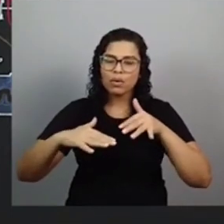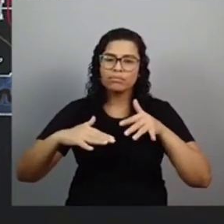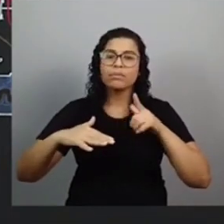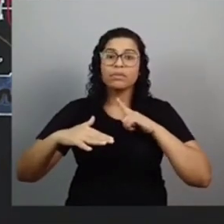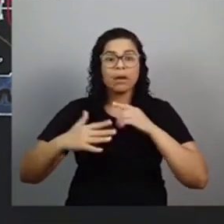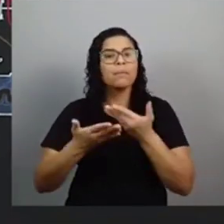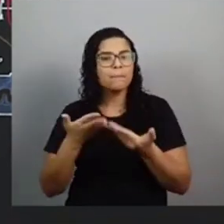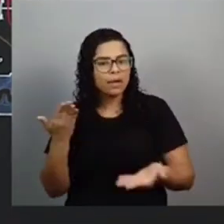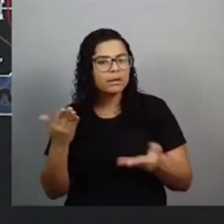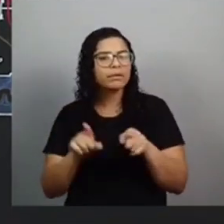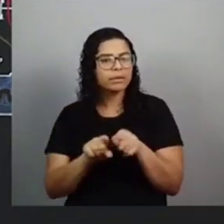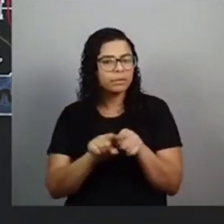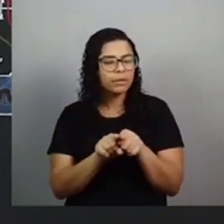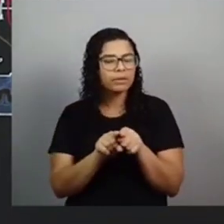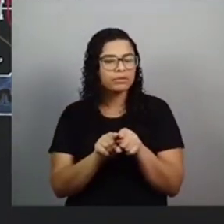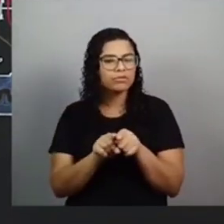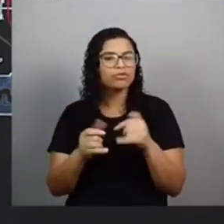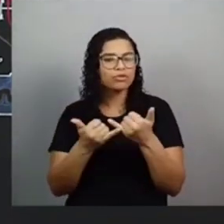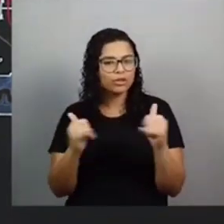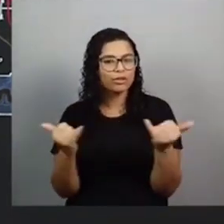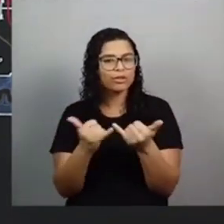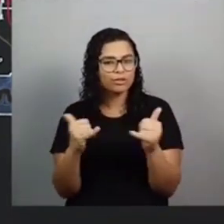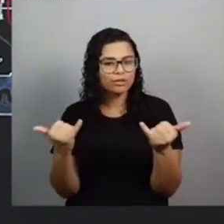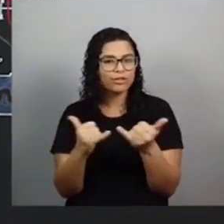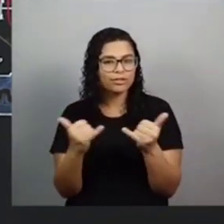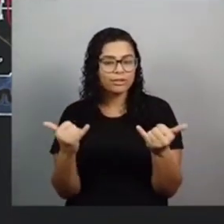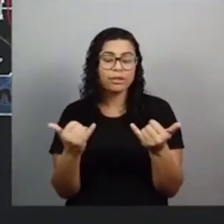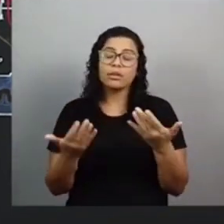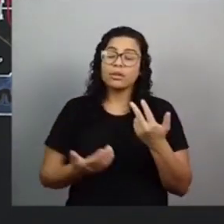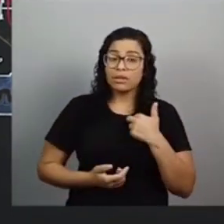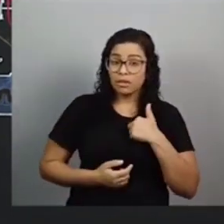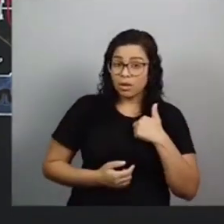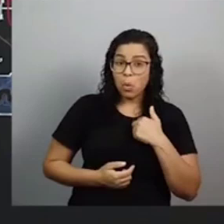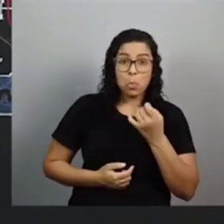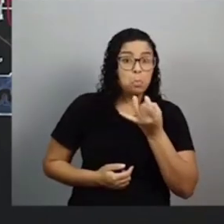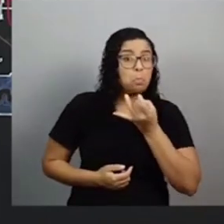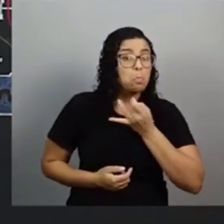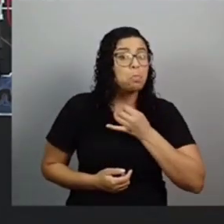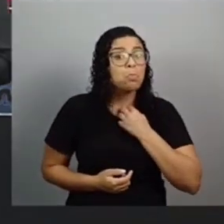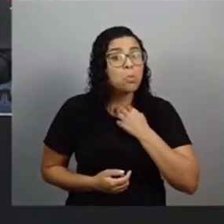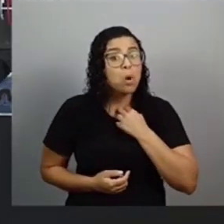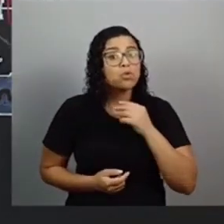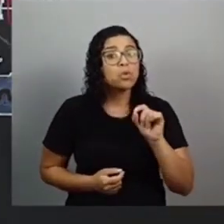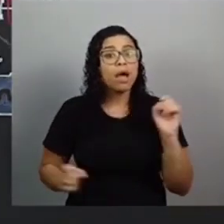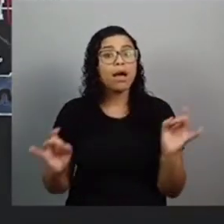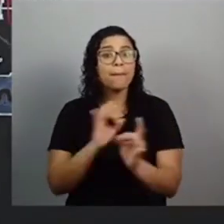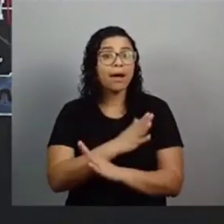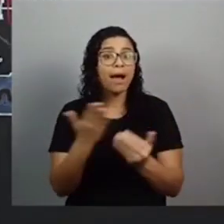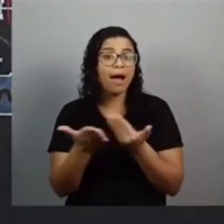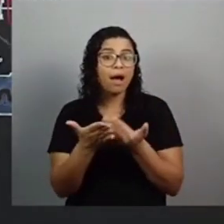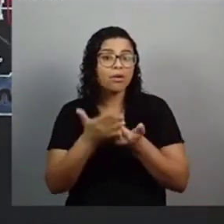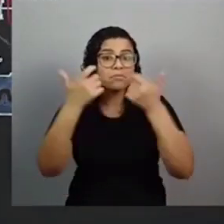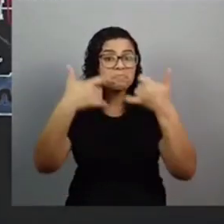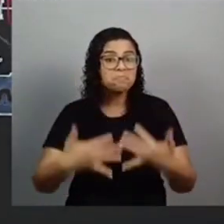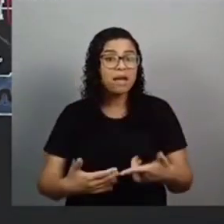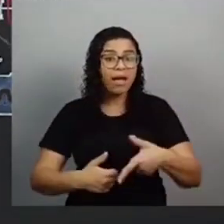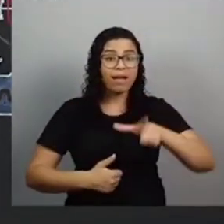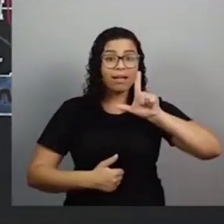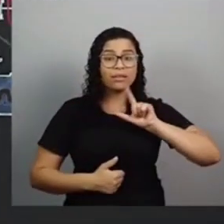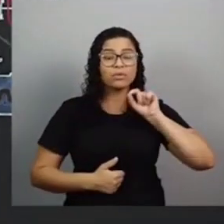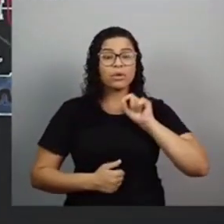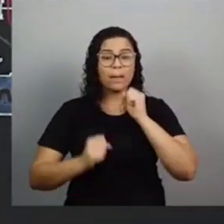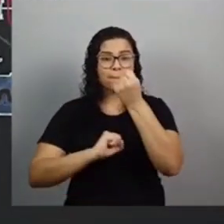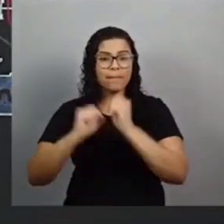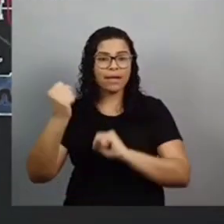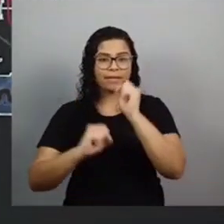perda de energia. E eu não posso terminar essa aula sem falar para você de 2 máquinas térmicas que são a